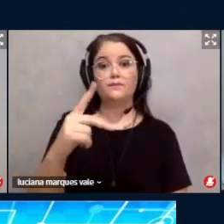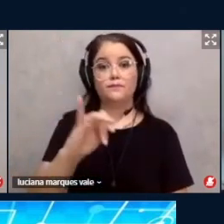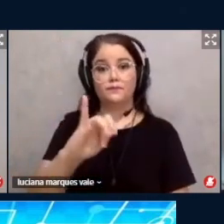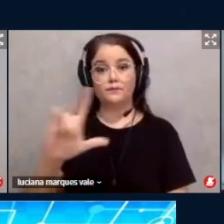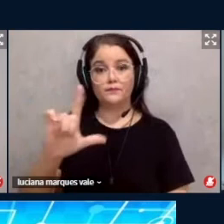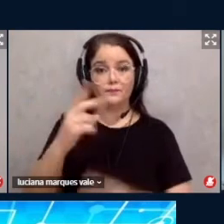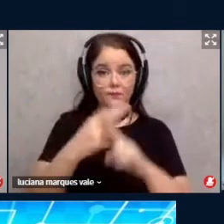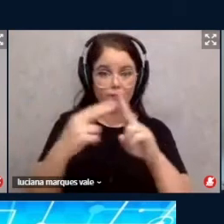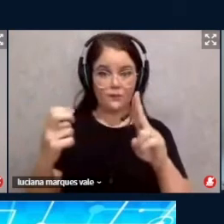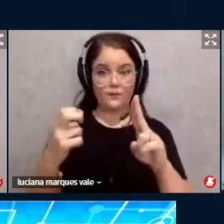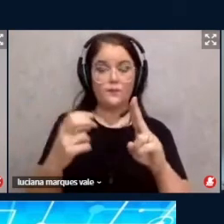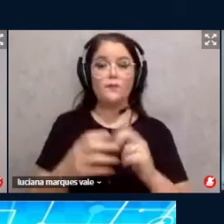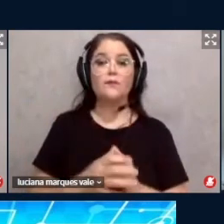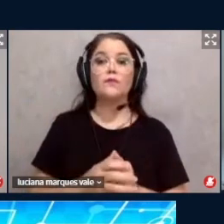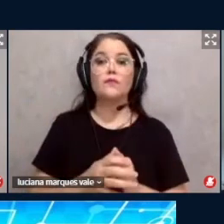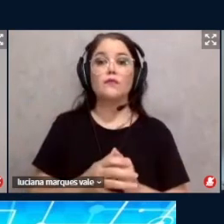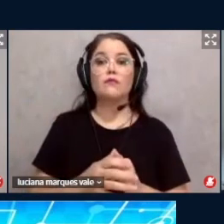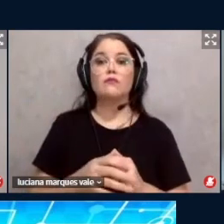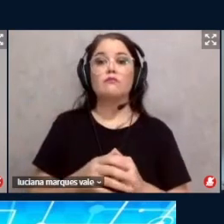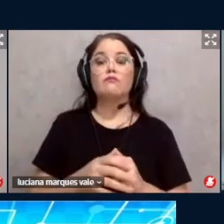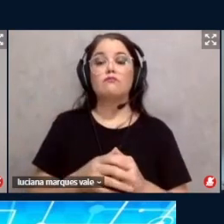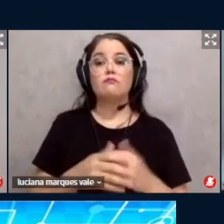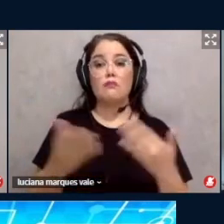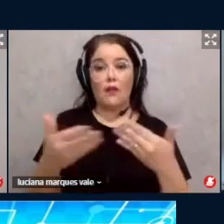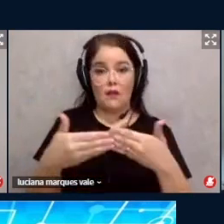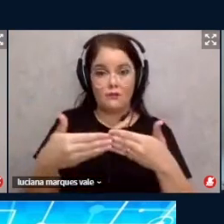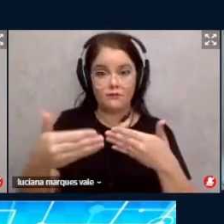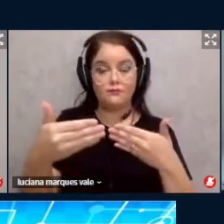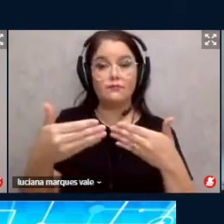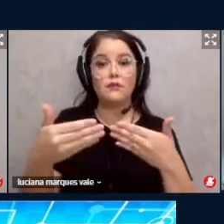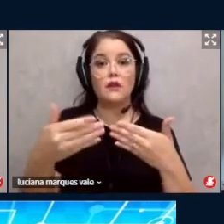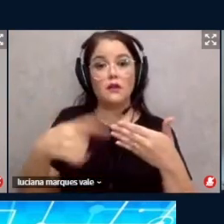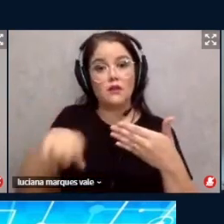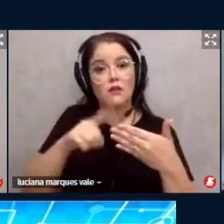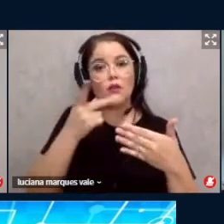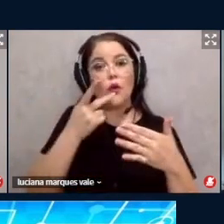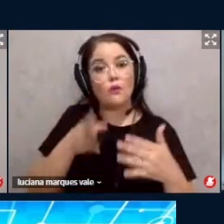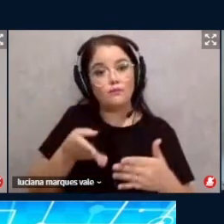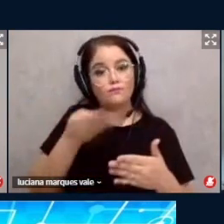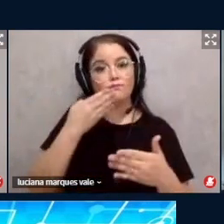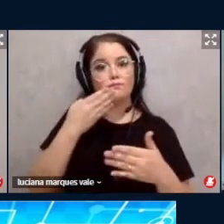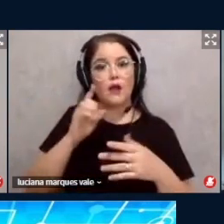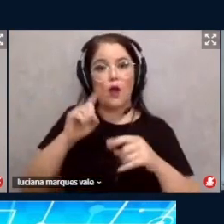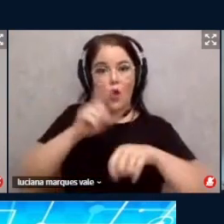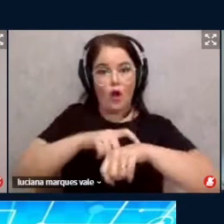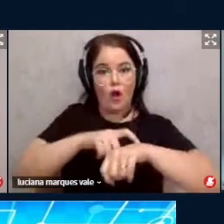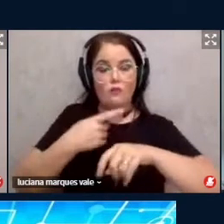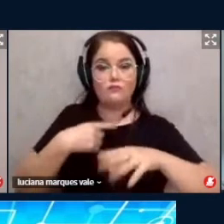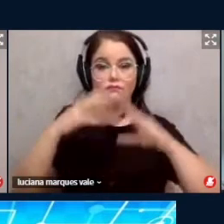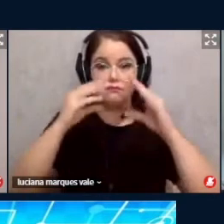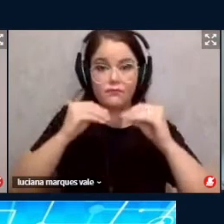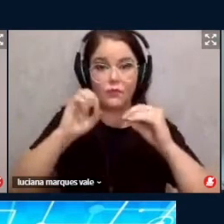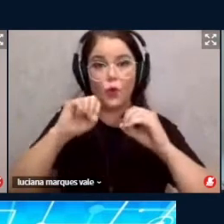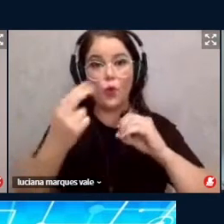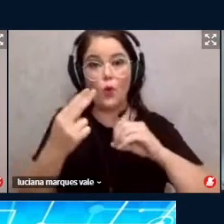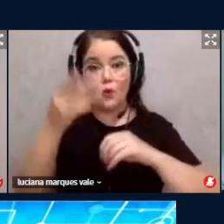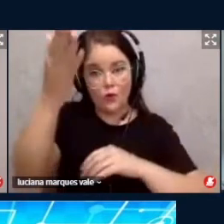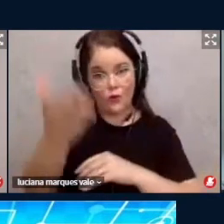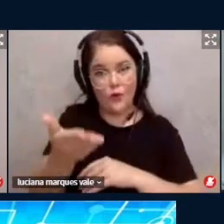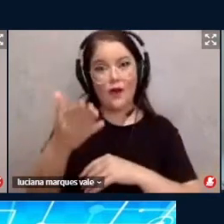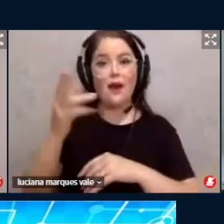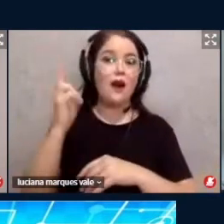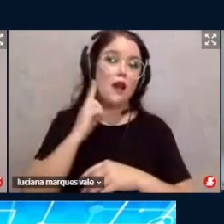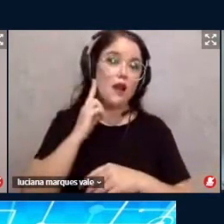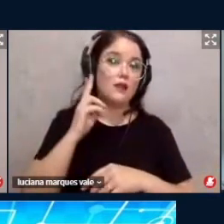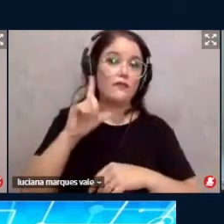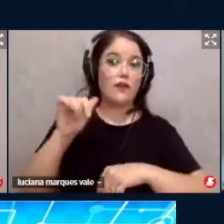IL-UNB. Então, a partir de assim que eu me calar, o mestrando